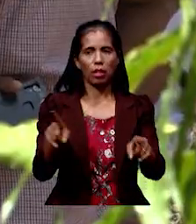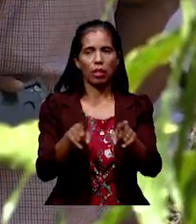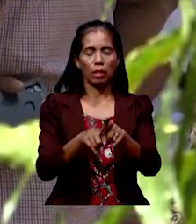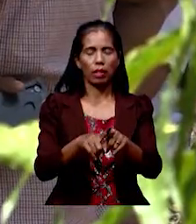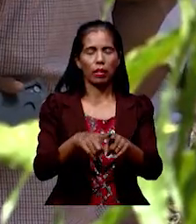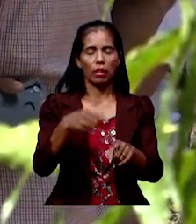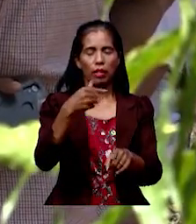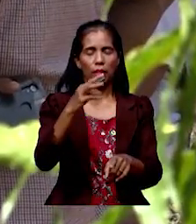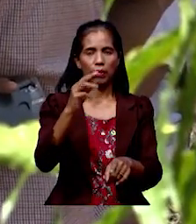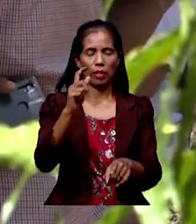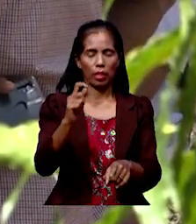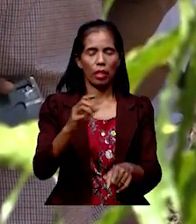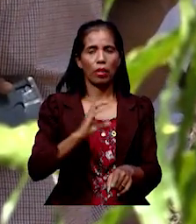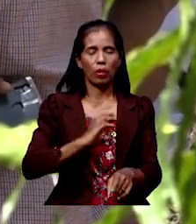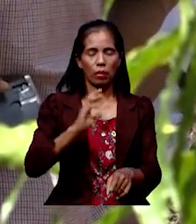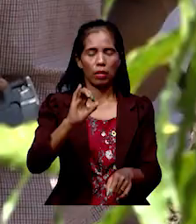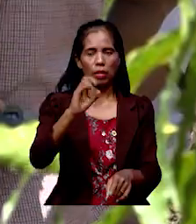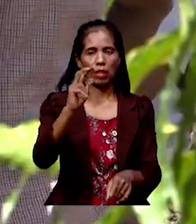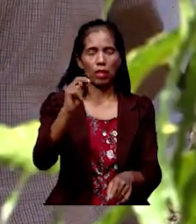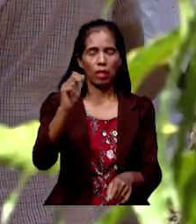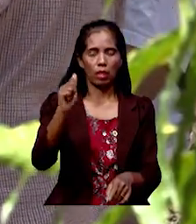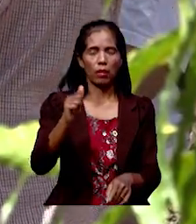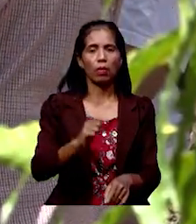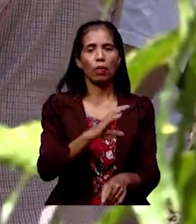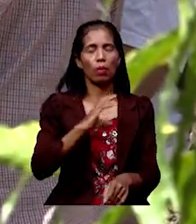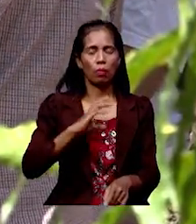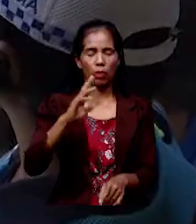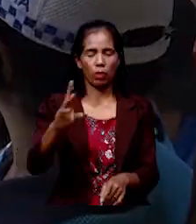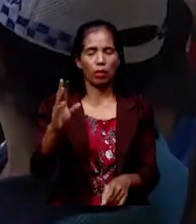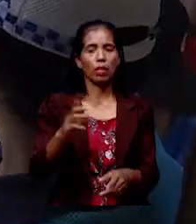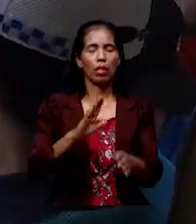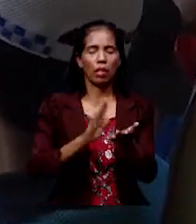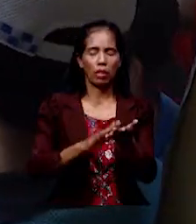a GMT Colmera, INAP Comoro, no e a Escola Técnica